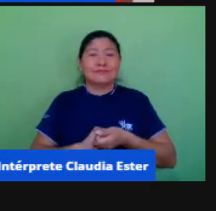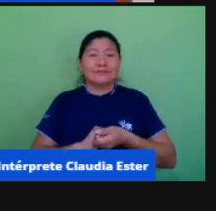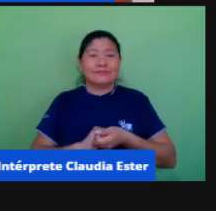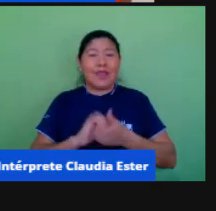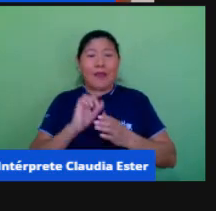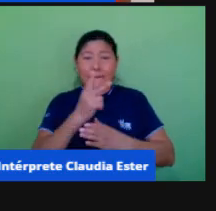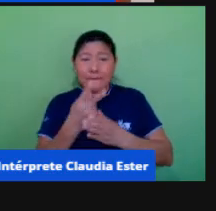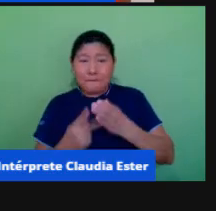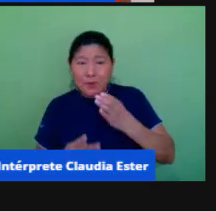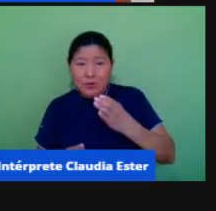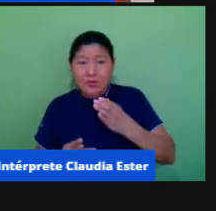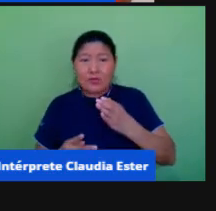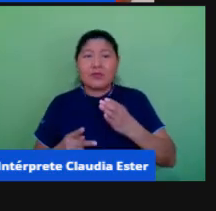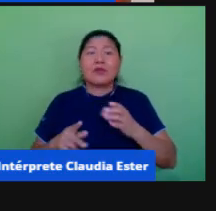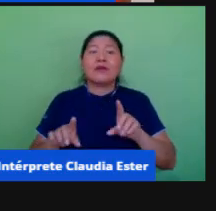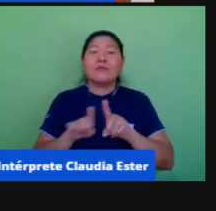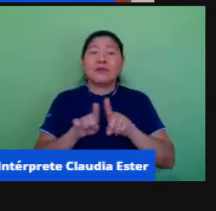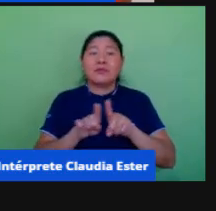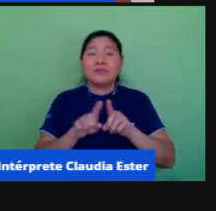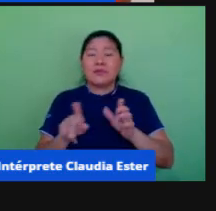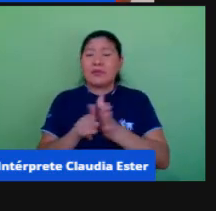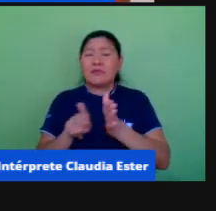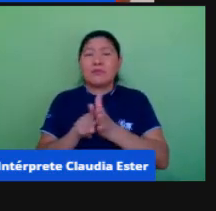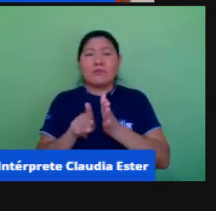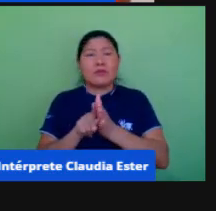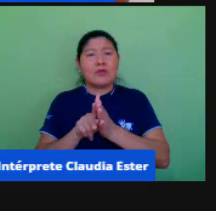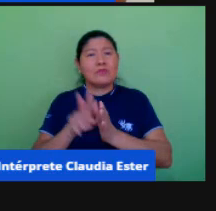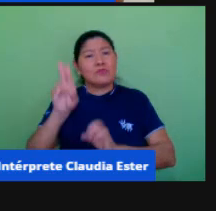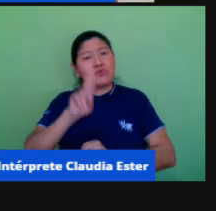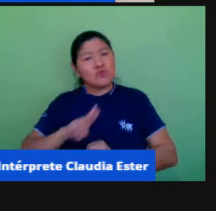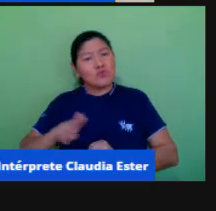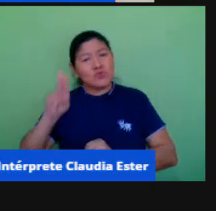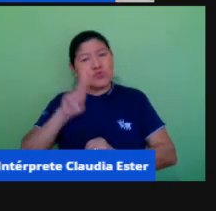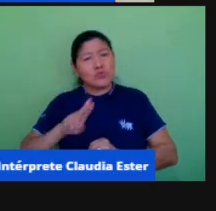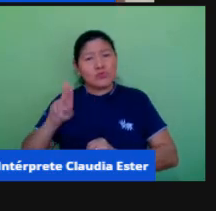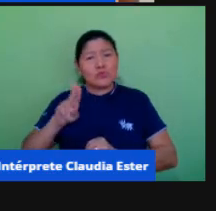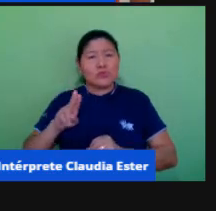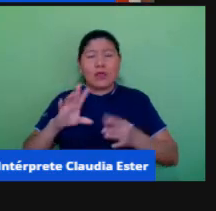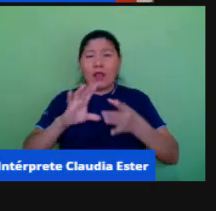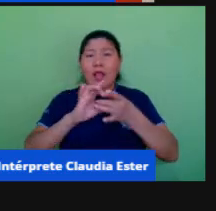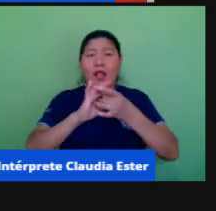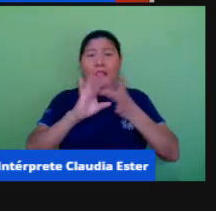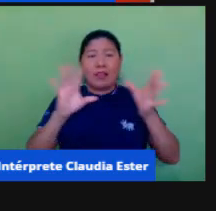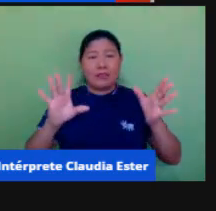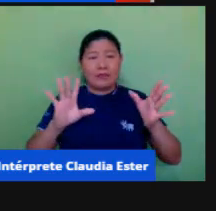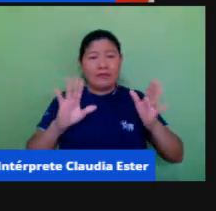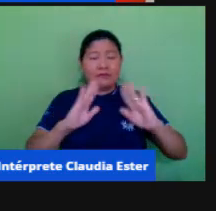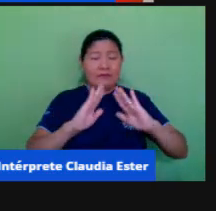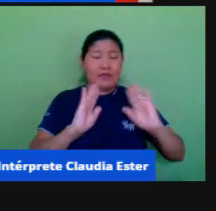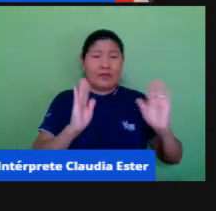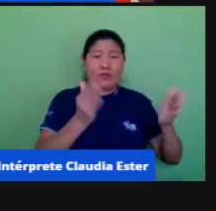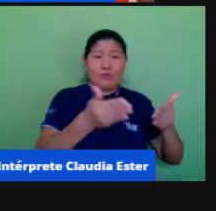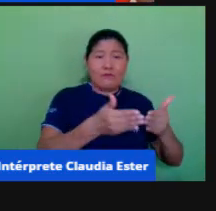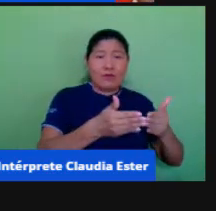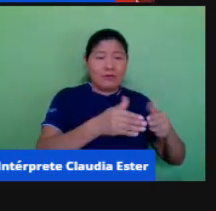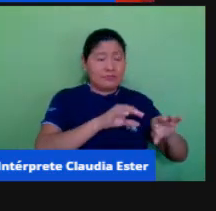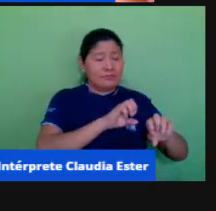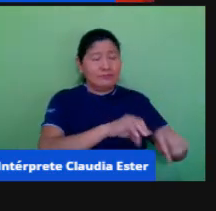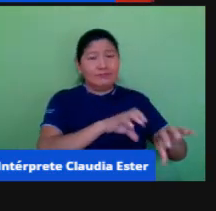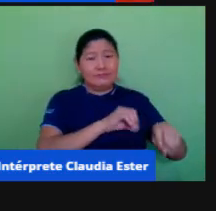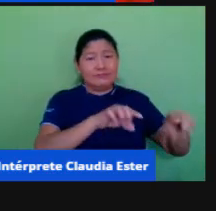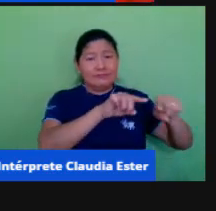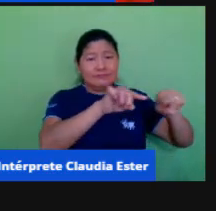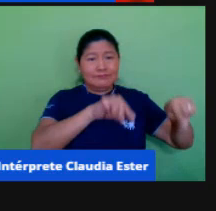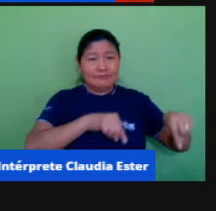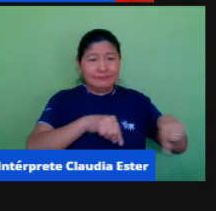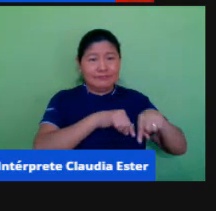alguns aplicativos que são de domínio público, né? Para utilização em sala de aula, que você consegue aí, dentro